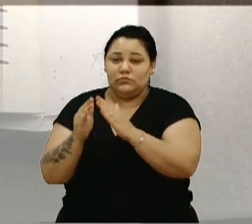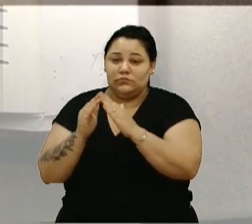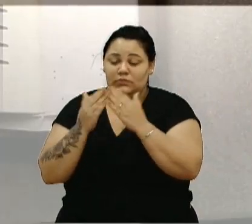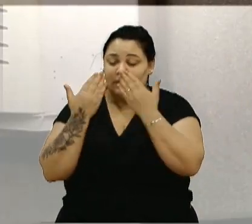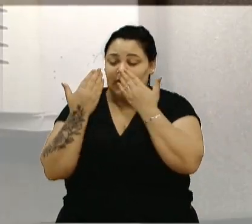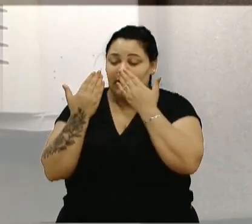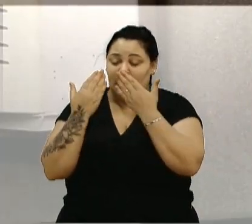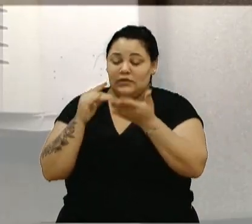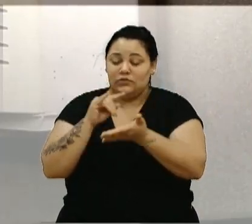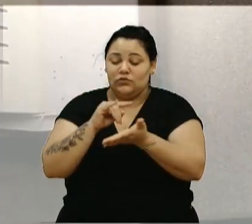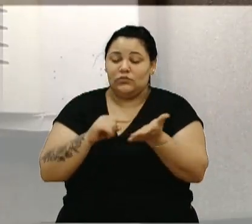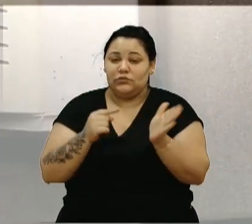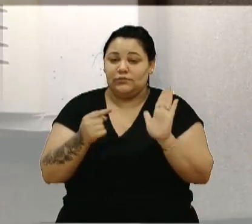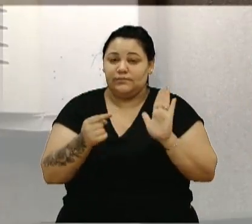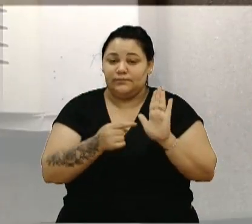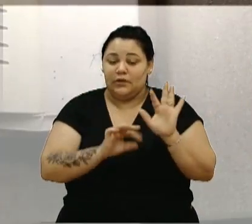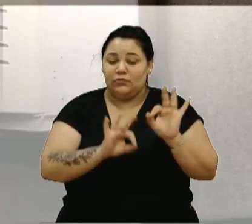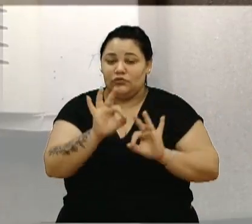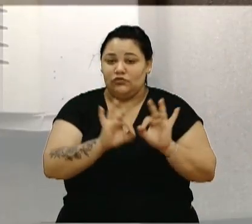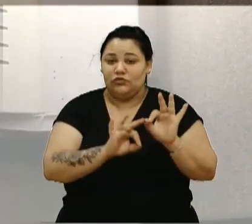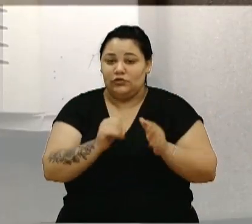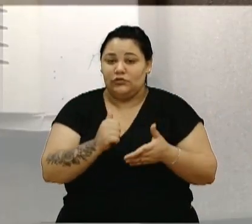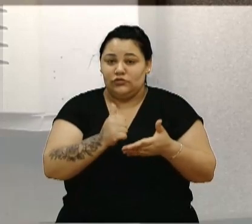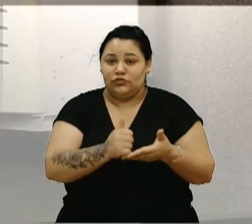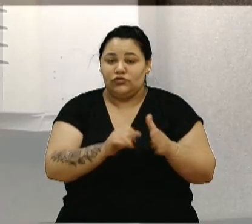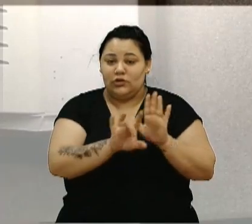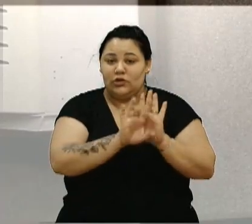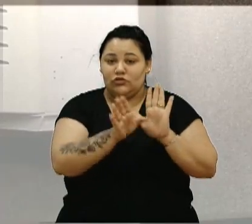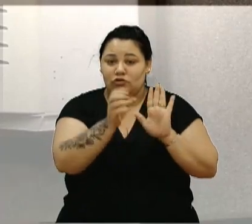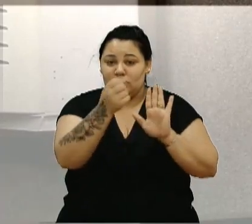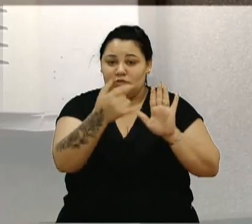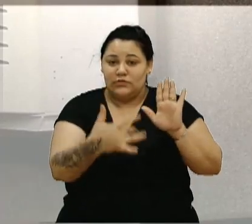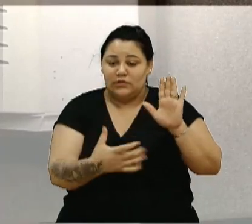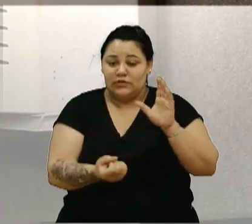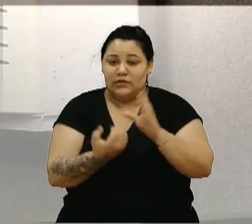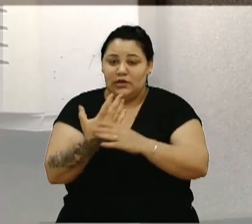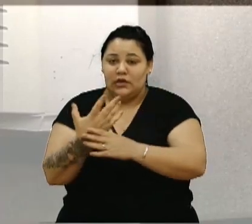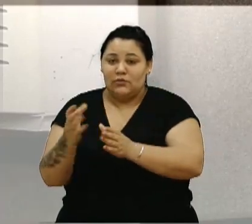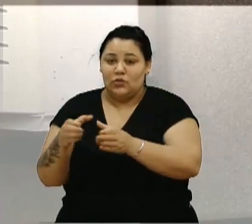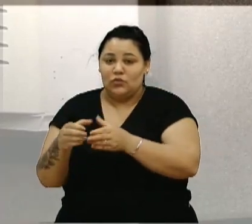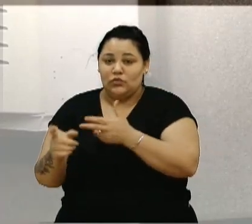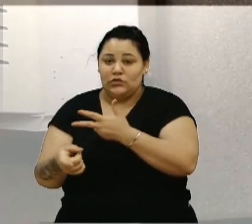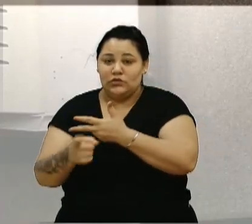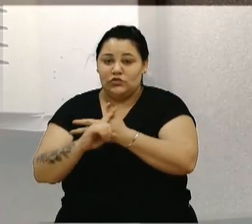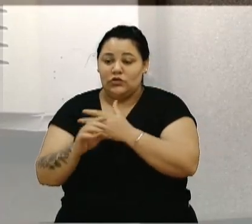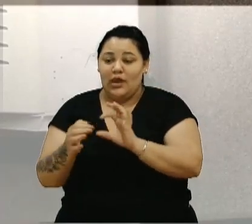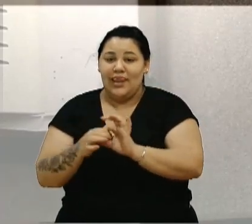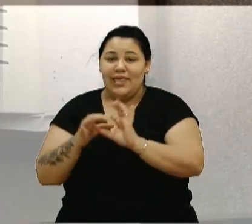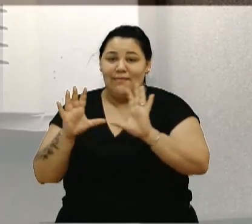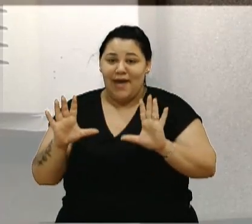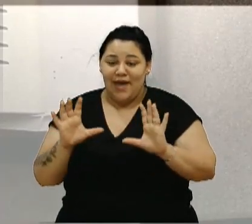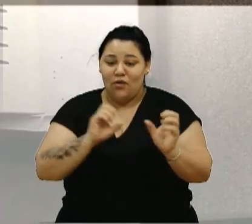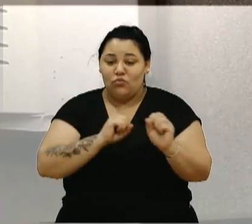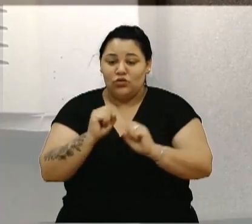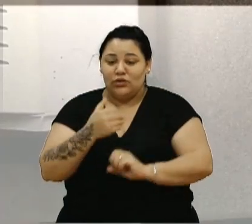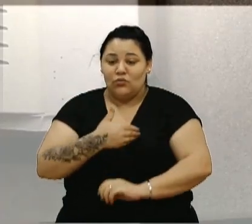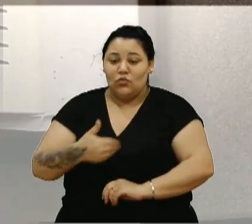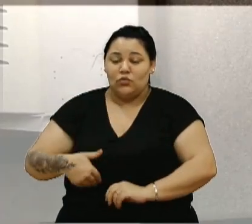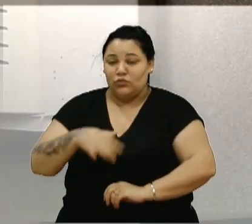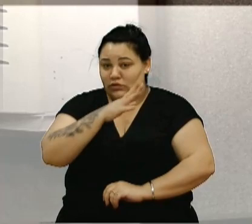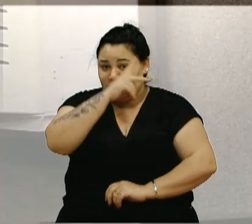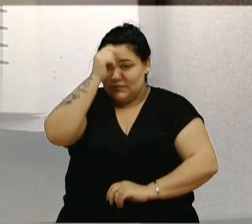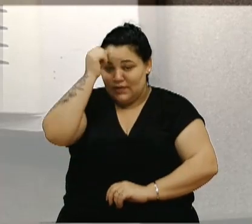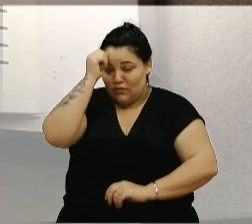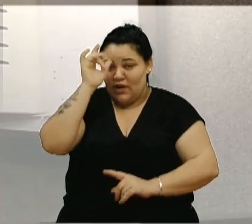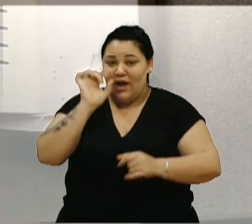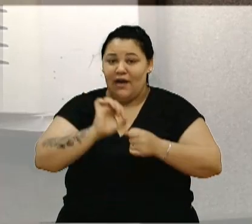análise e emissão de parecer ao projeto de lei acima descrito, de autoria do Poder Executivo, que autoriza o Poder Público Municipal